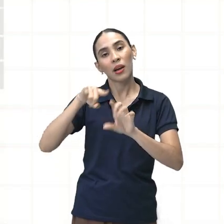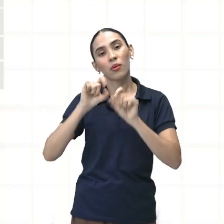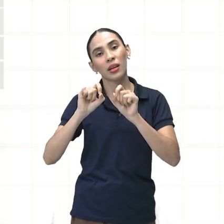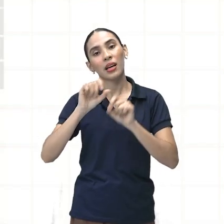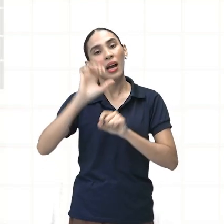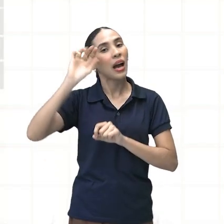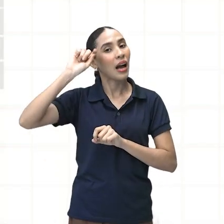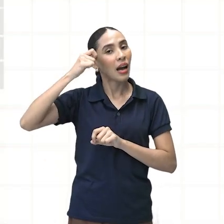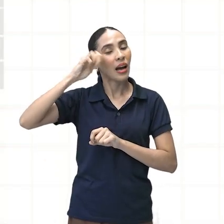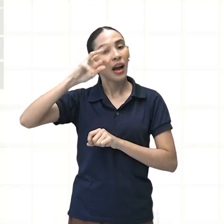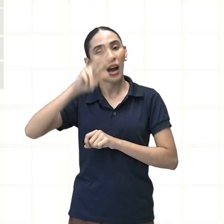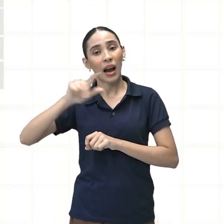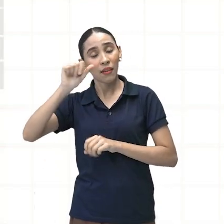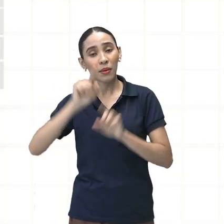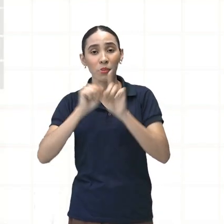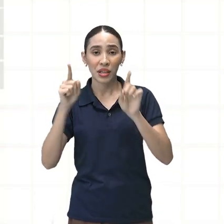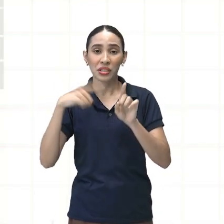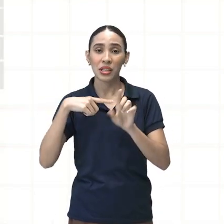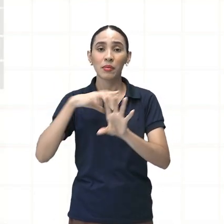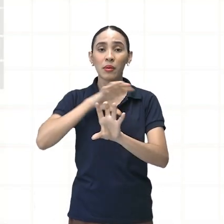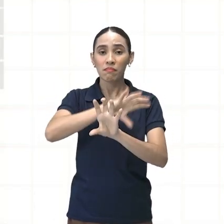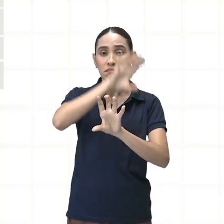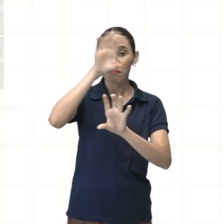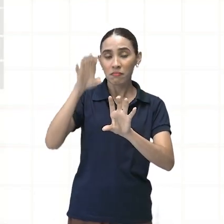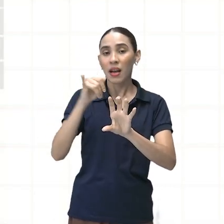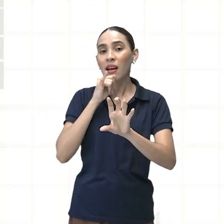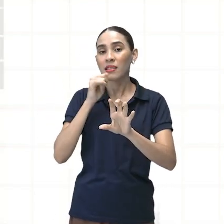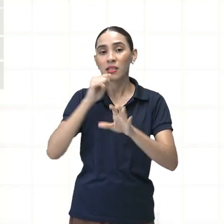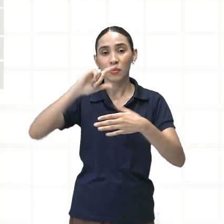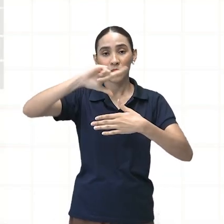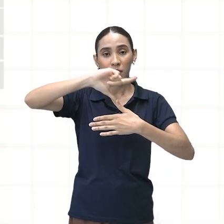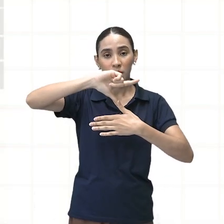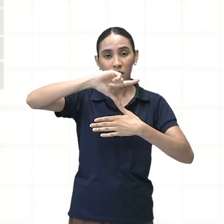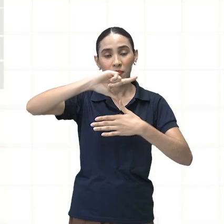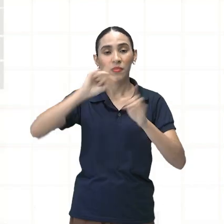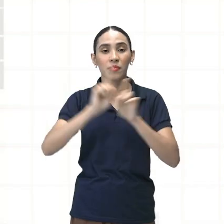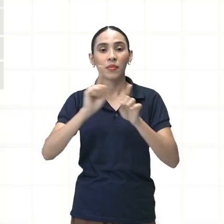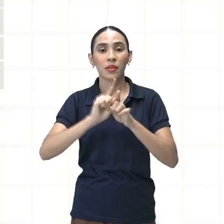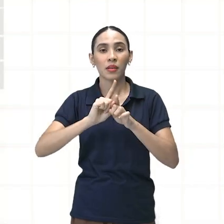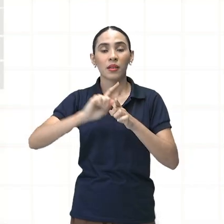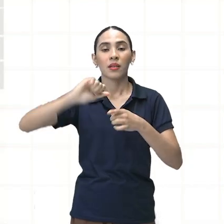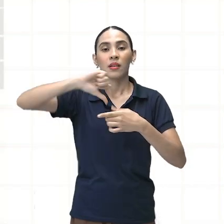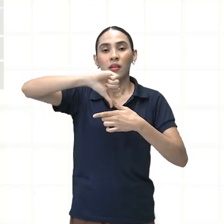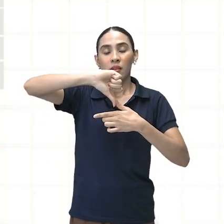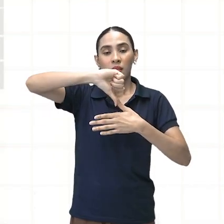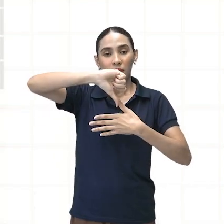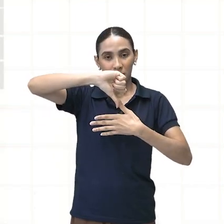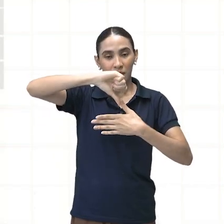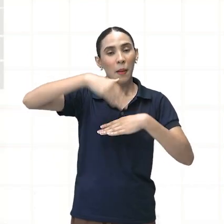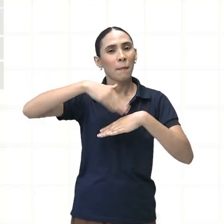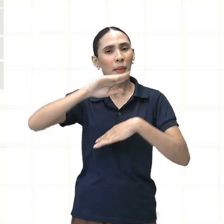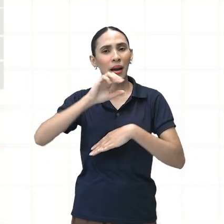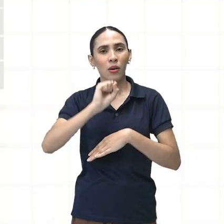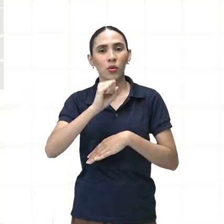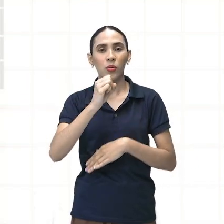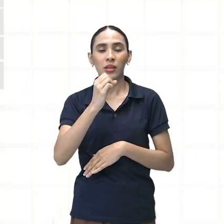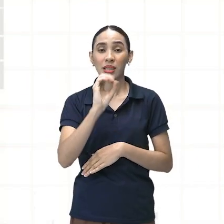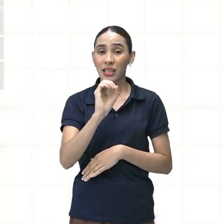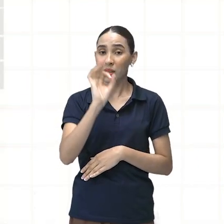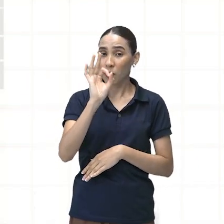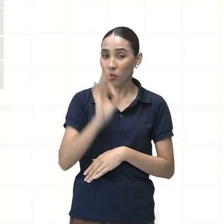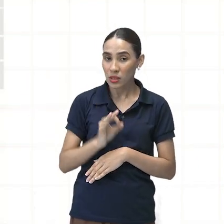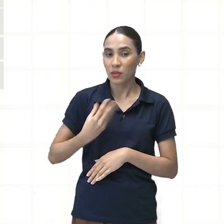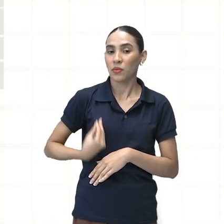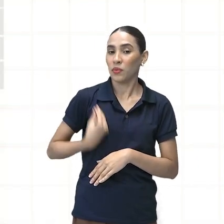a África, certo? Mas temos regiões do mundo, como a América Latina, a América do Norte, que tem mais de 80% de sua